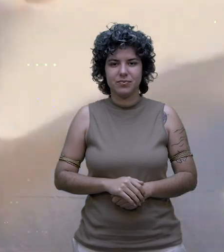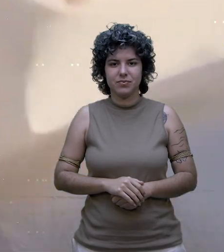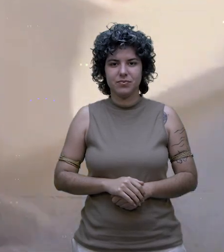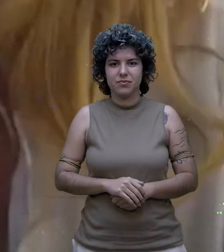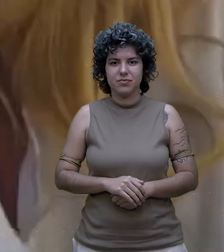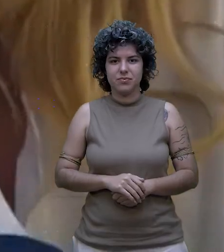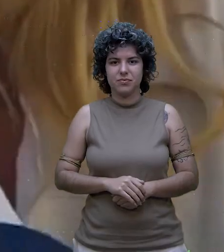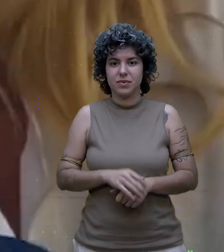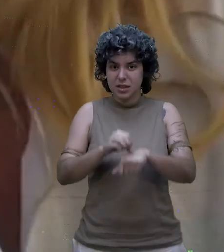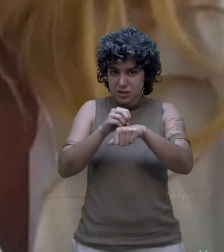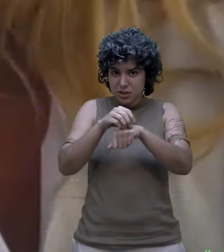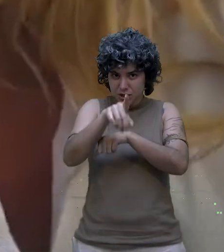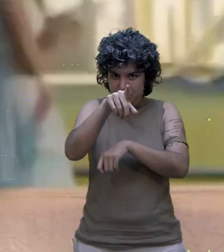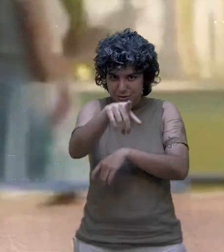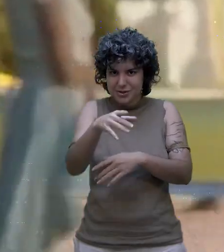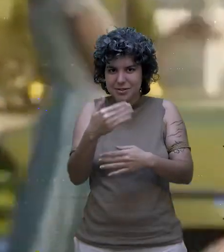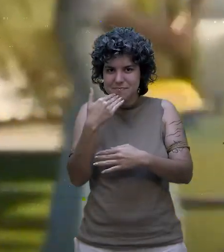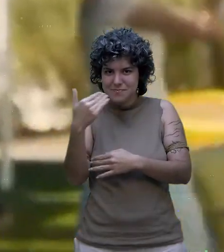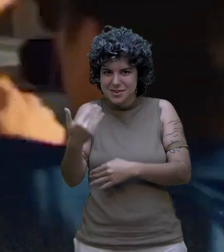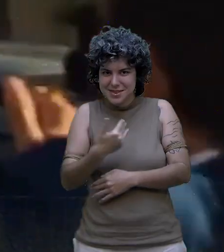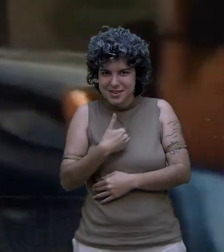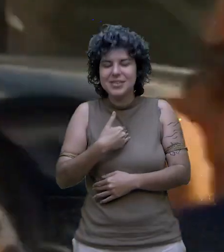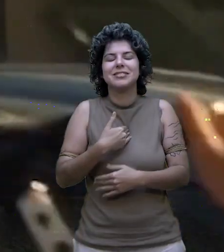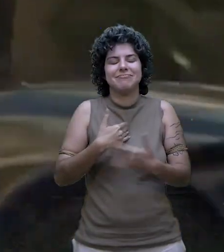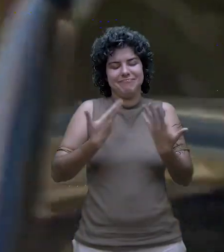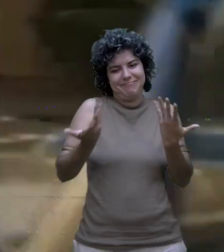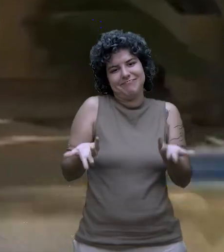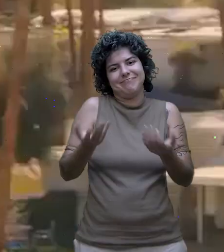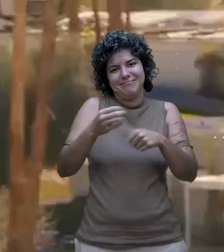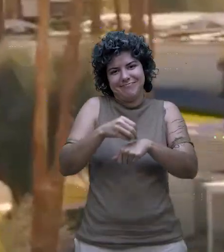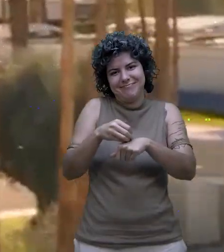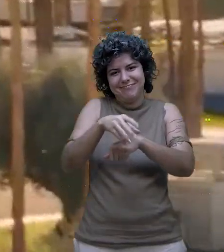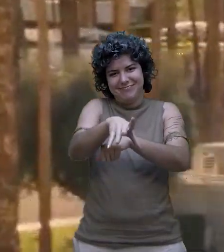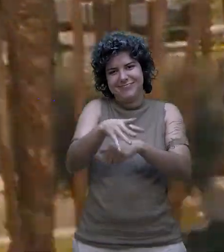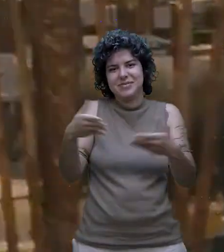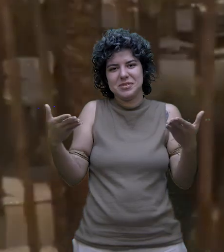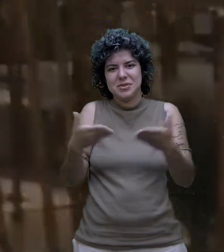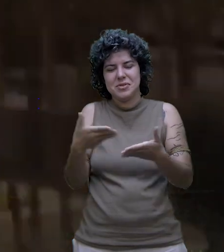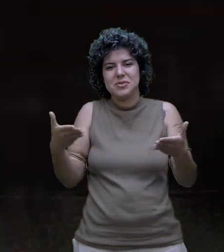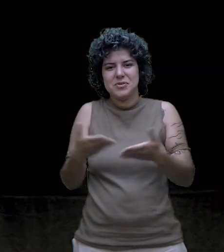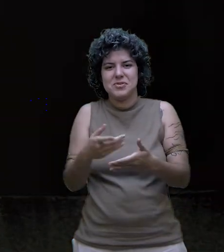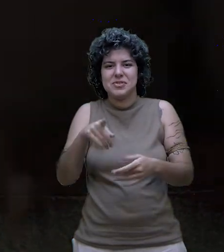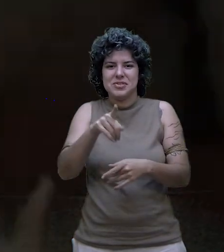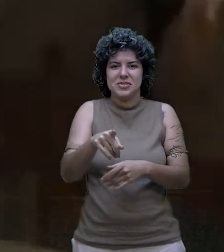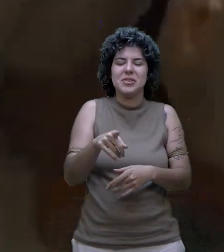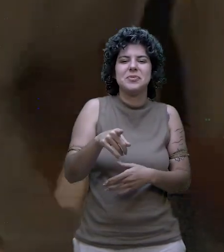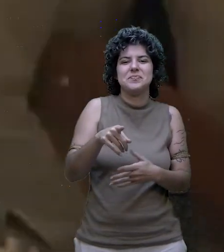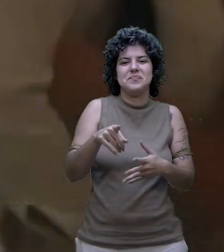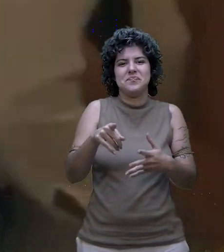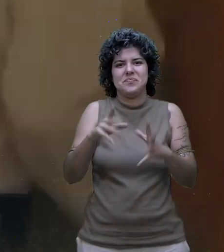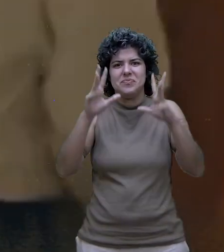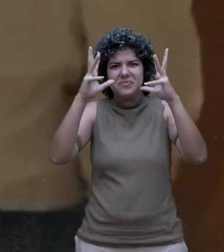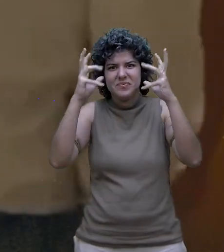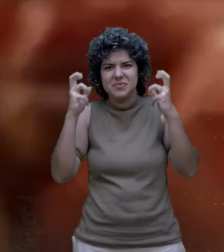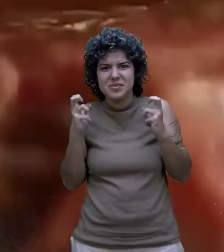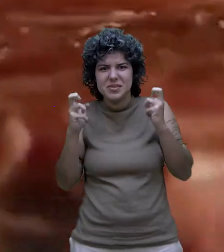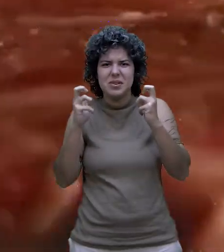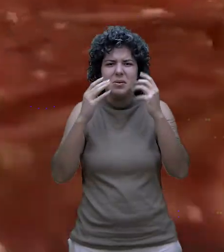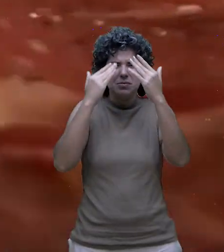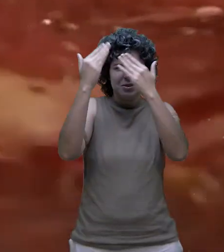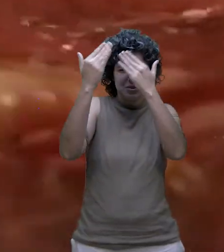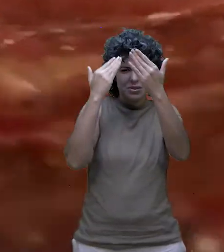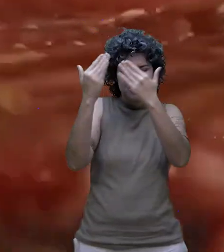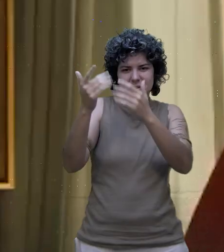Foi dica que você pediu? Então toma! Hoje vamos mergulhar em um thriller psicológico que esfola a pintura impecável